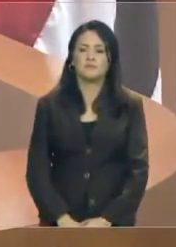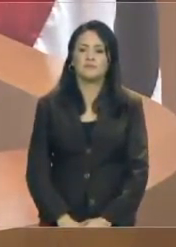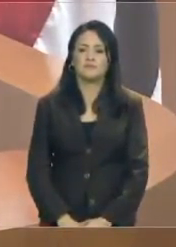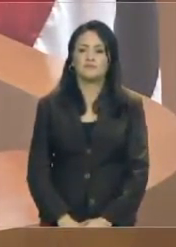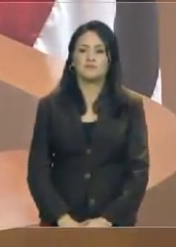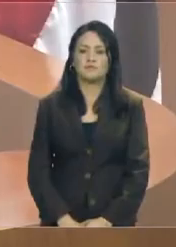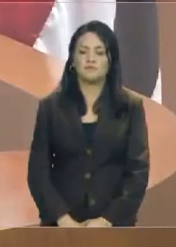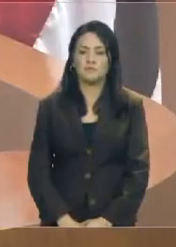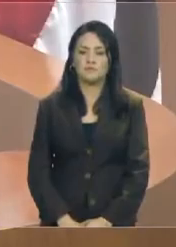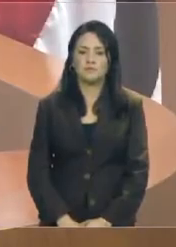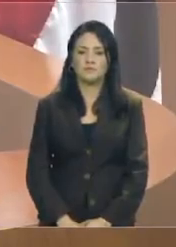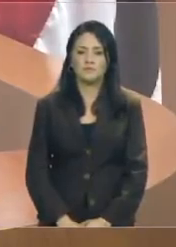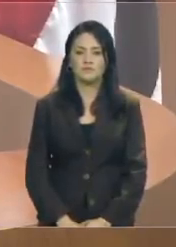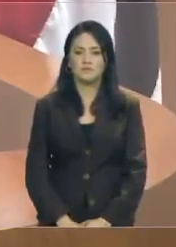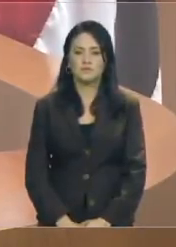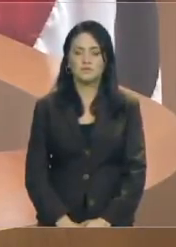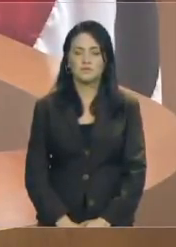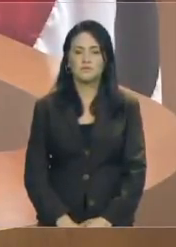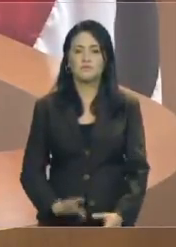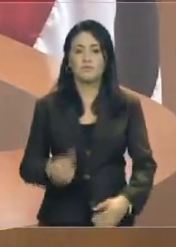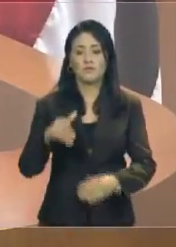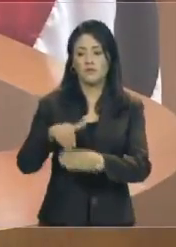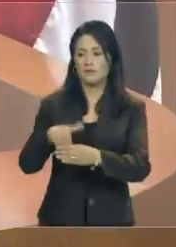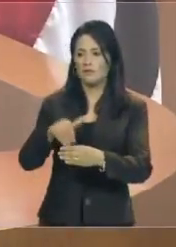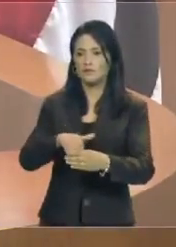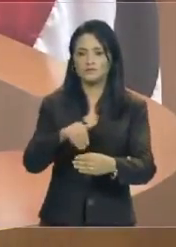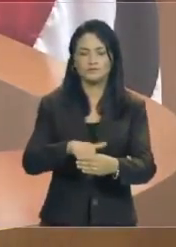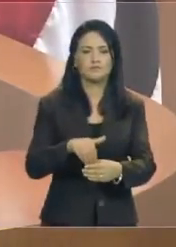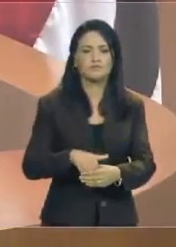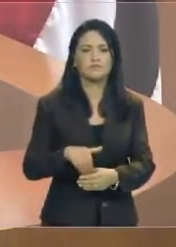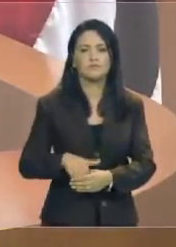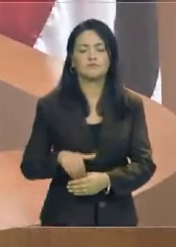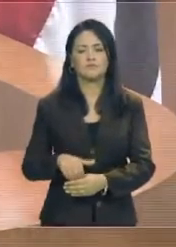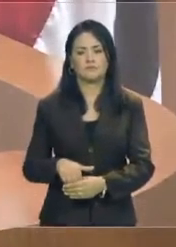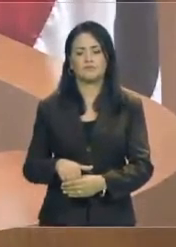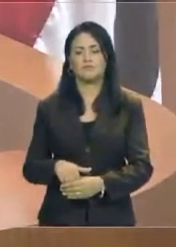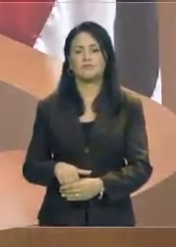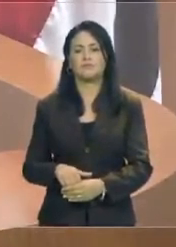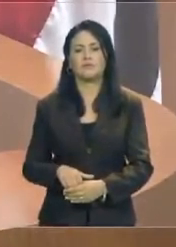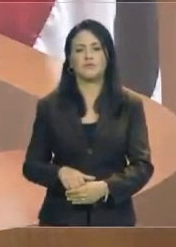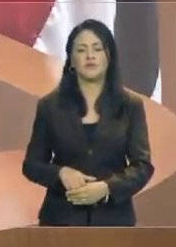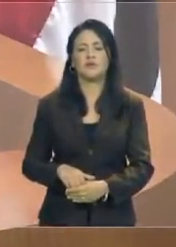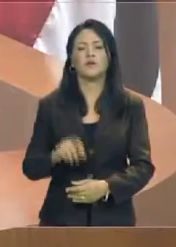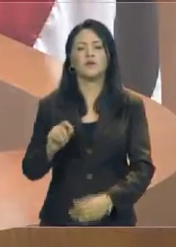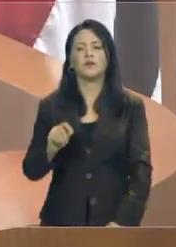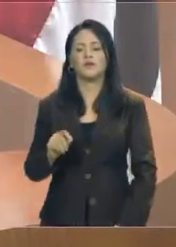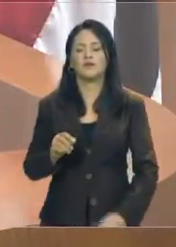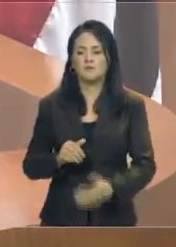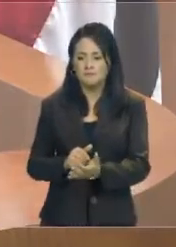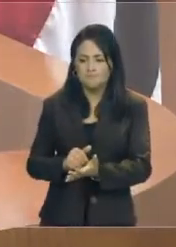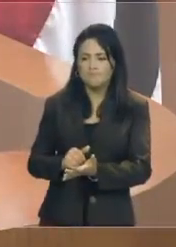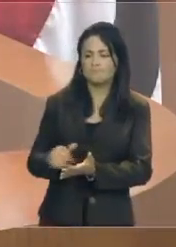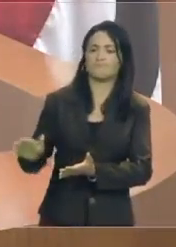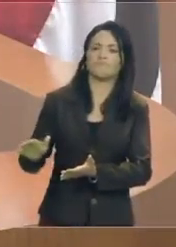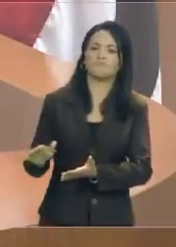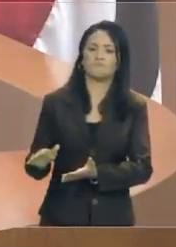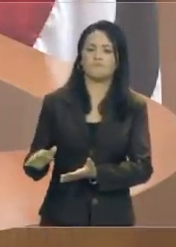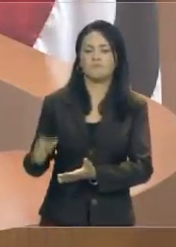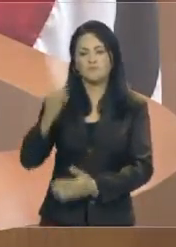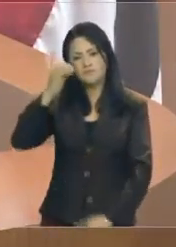que culminou com aquela votação que acabou dando seguimento ao que nos parece